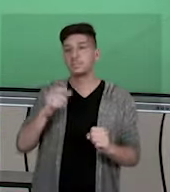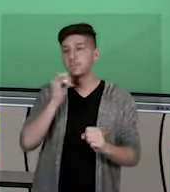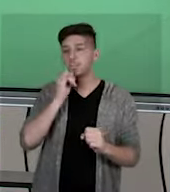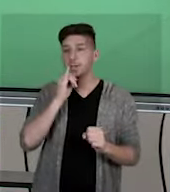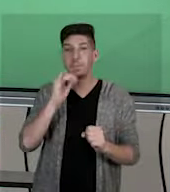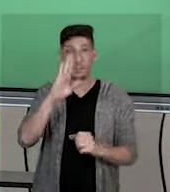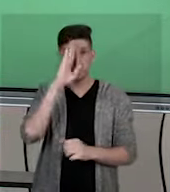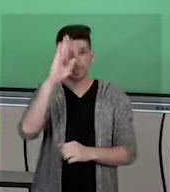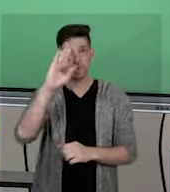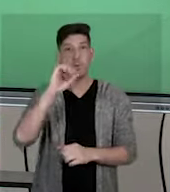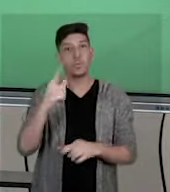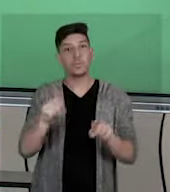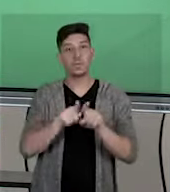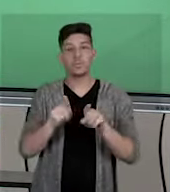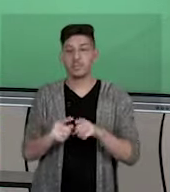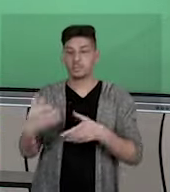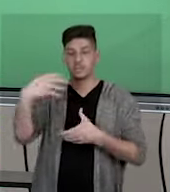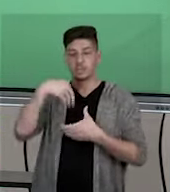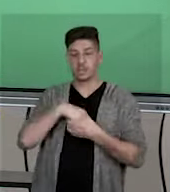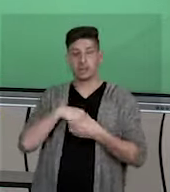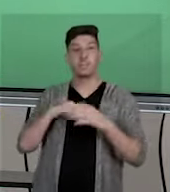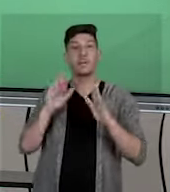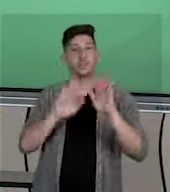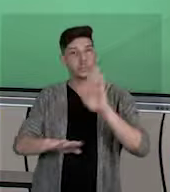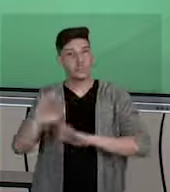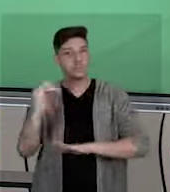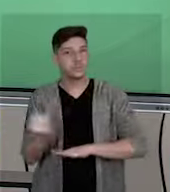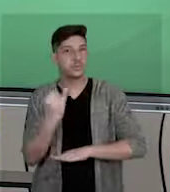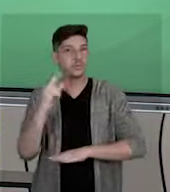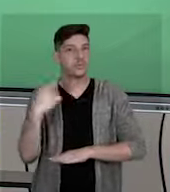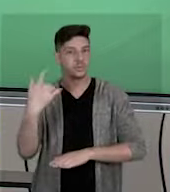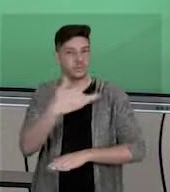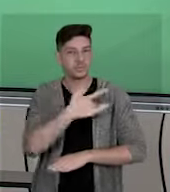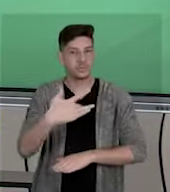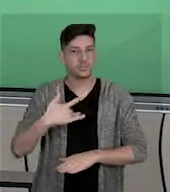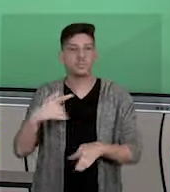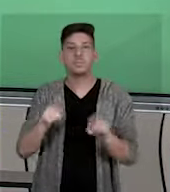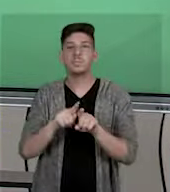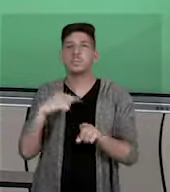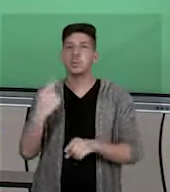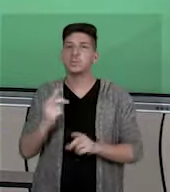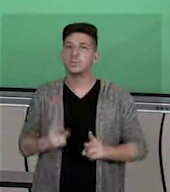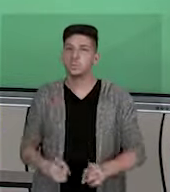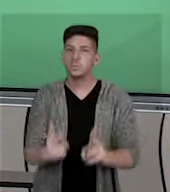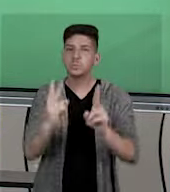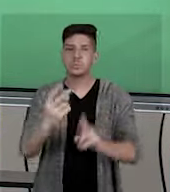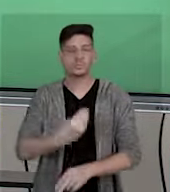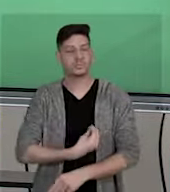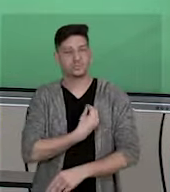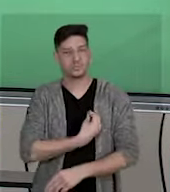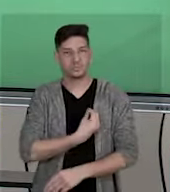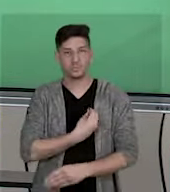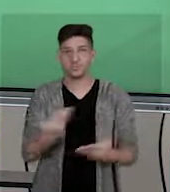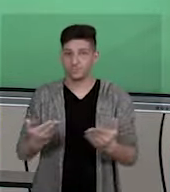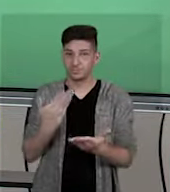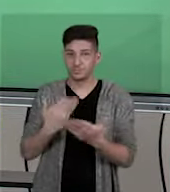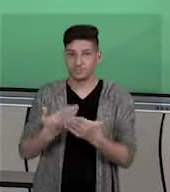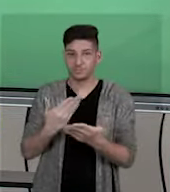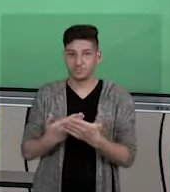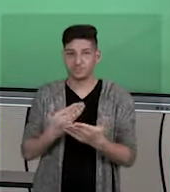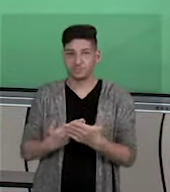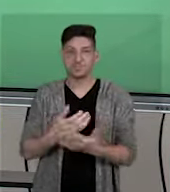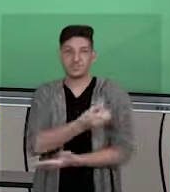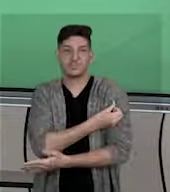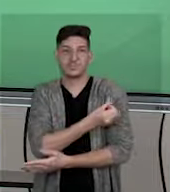central, como esse cuidado é importante para a gente, para a nossa saúde, para a nossa sobrevivência mesmo. E essa aula de hoje, né, o 6º ano do